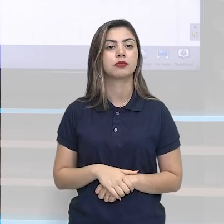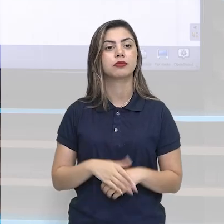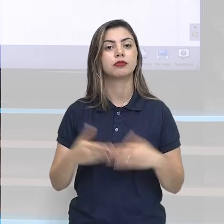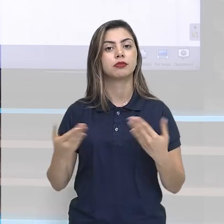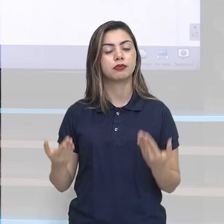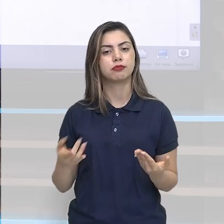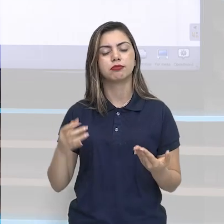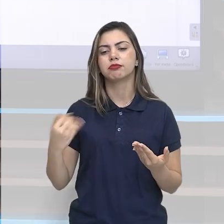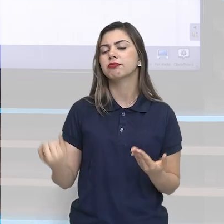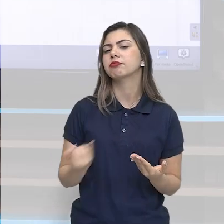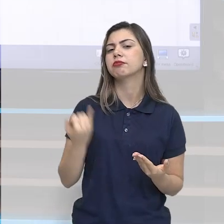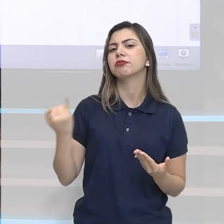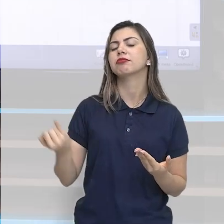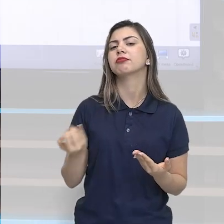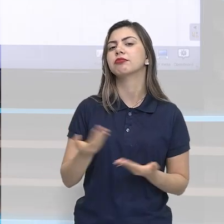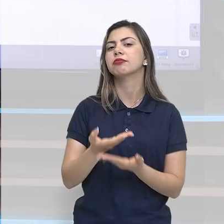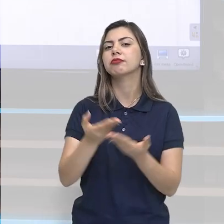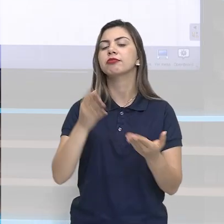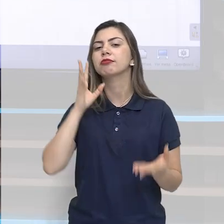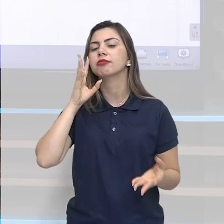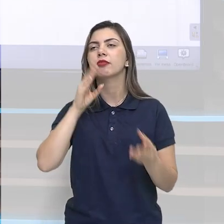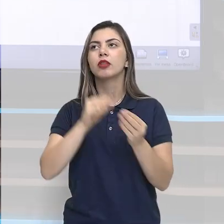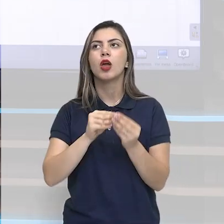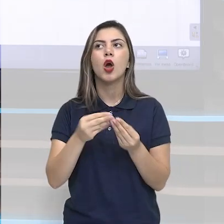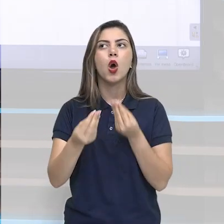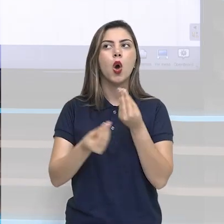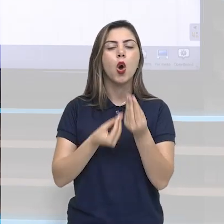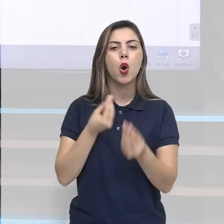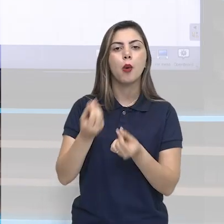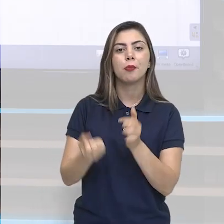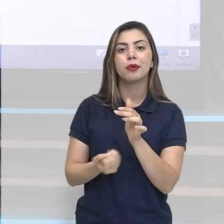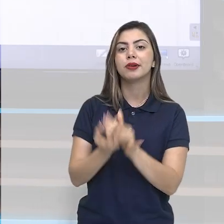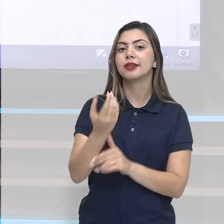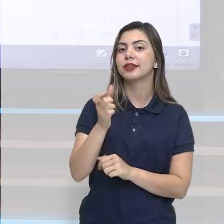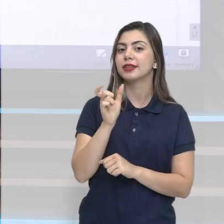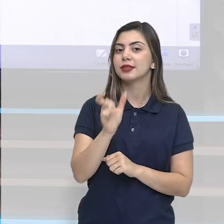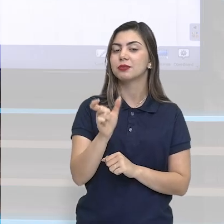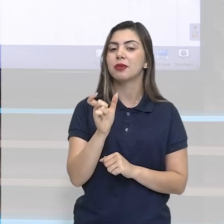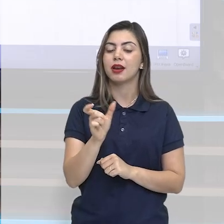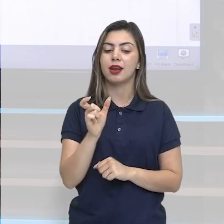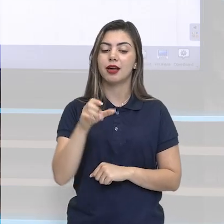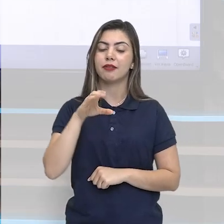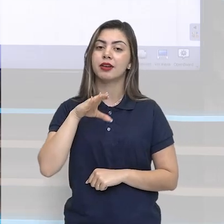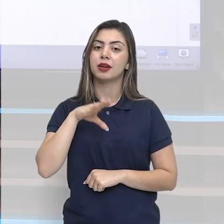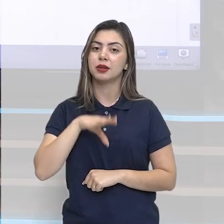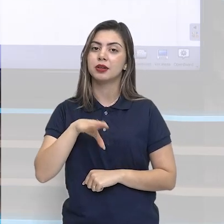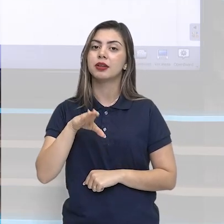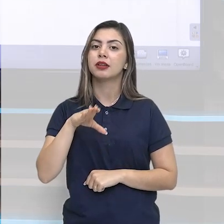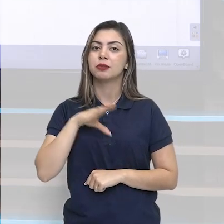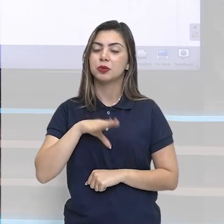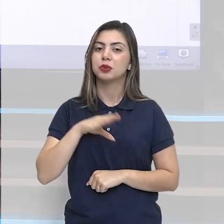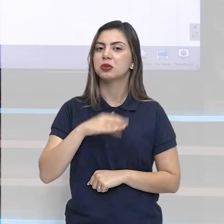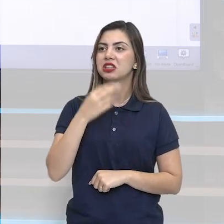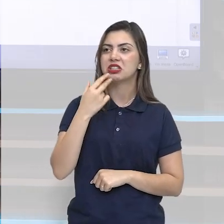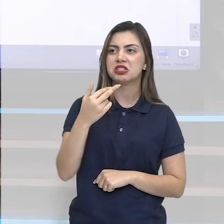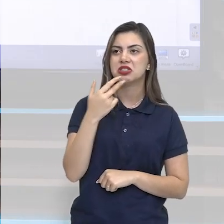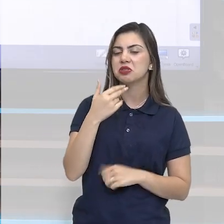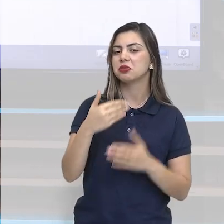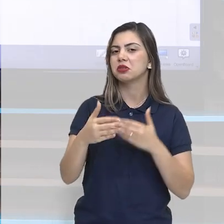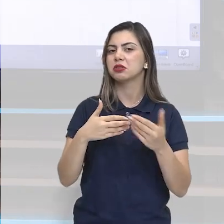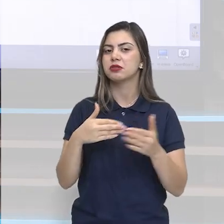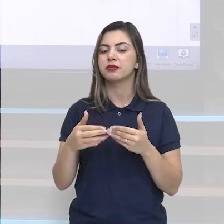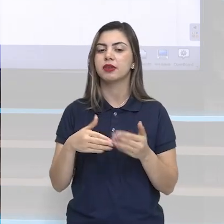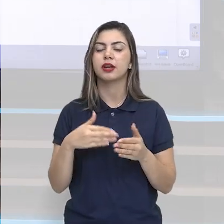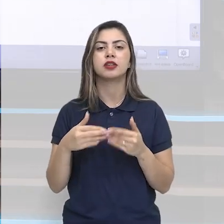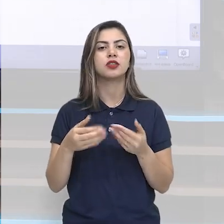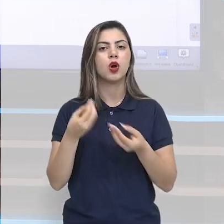é importante para você entender como se constituem as palavras na língua e entender o